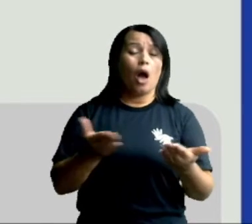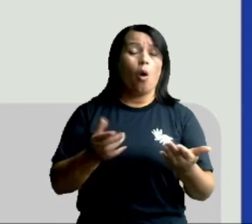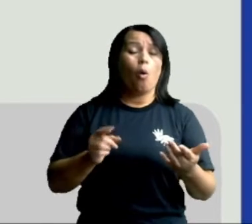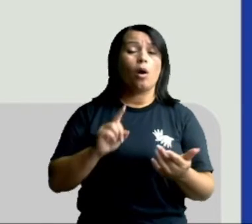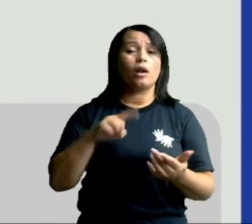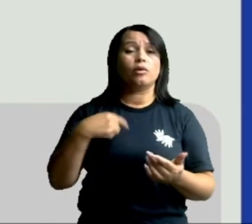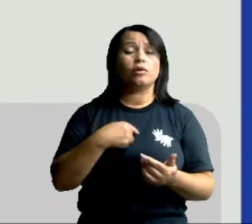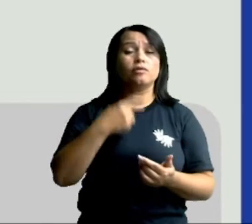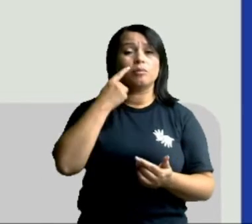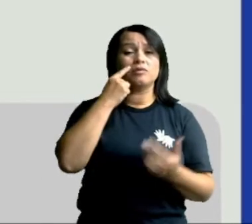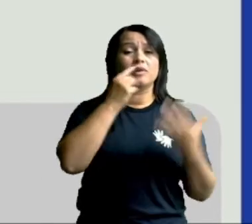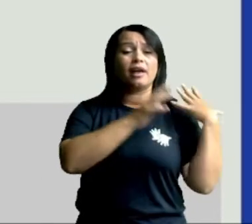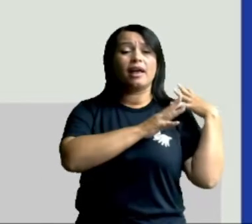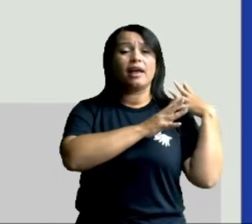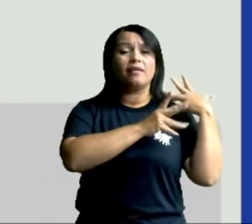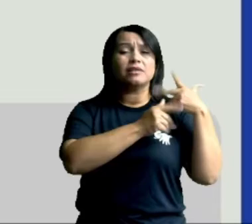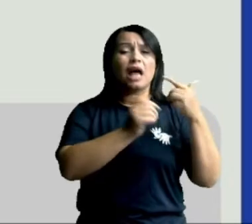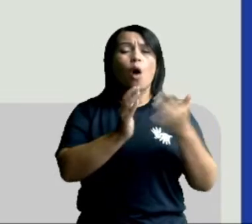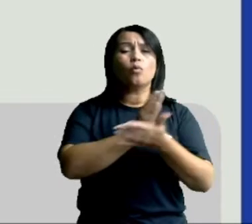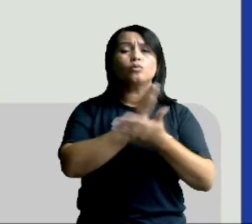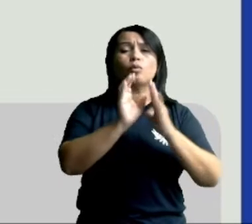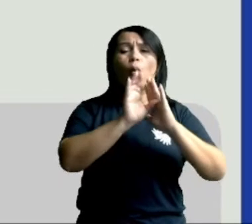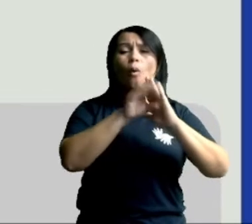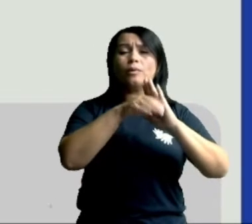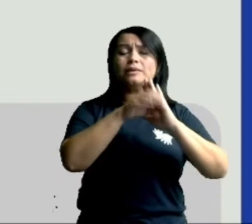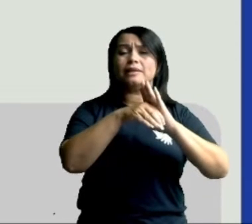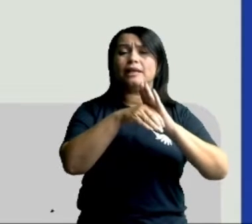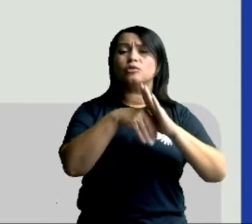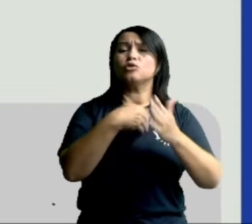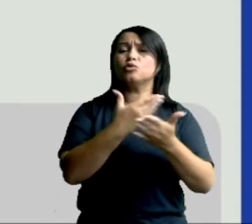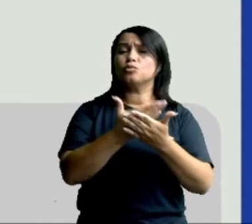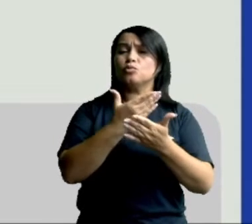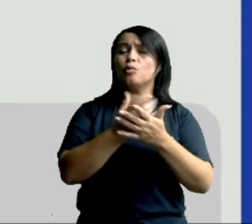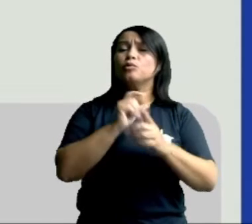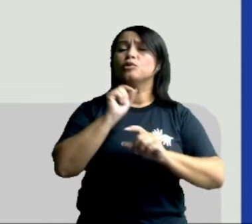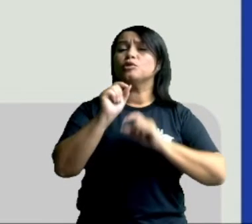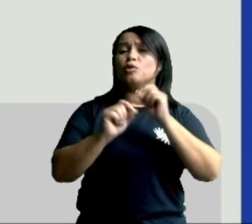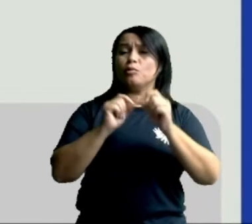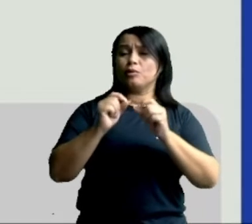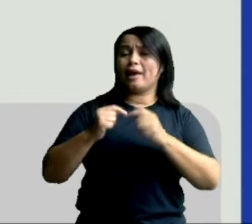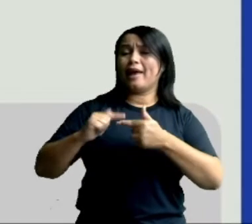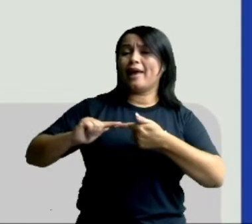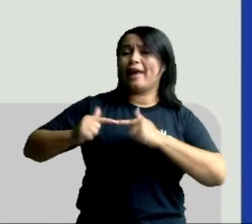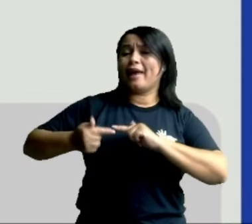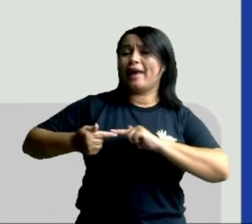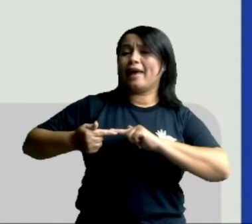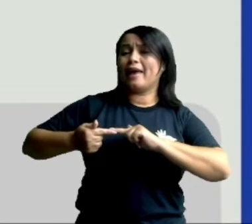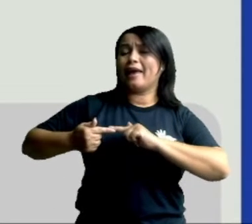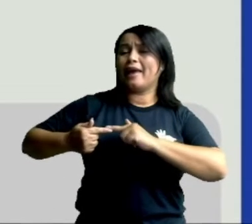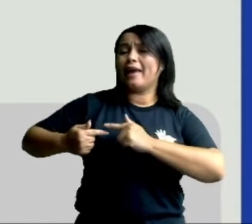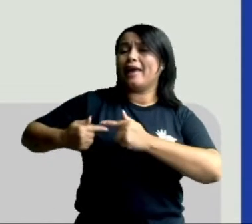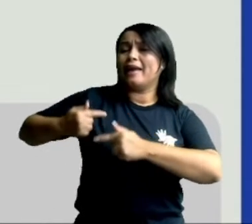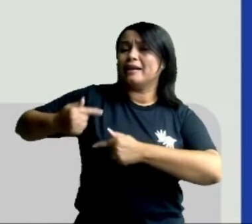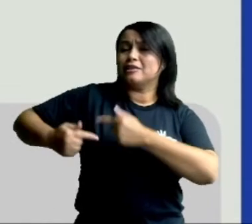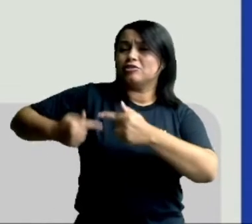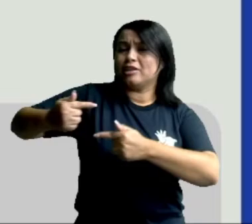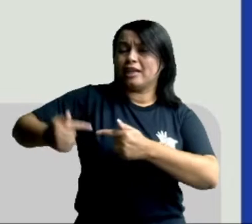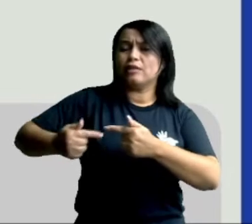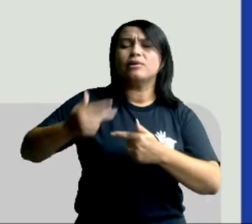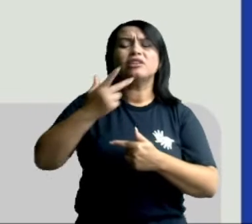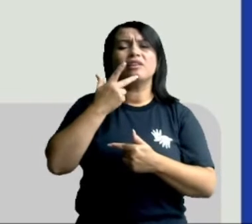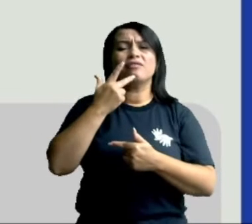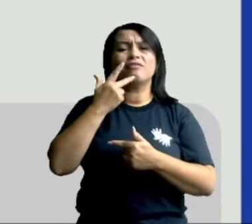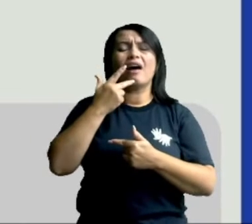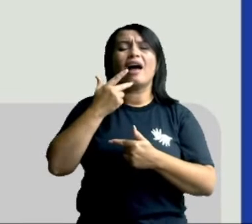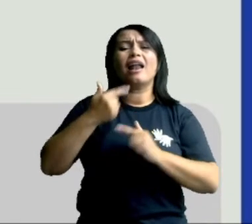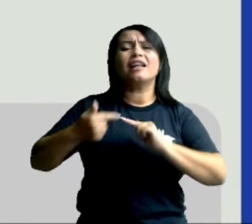Agora, nós vamos revisar alguns conceitos que nós estudamos sobre herança genética. Quando a gente fala em genética, a